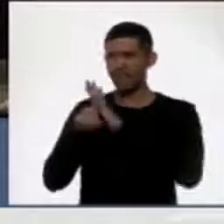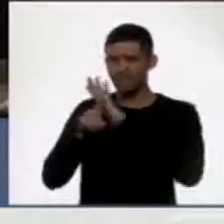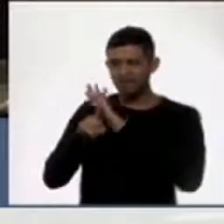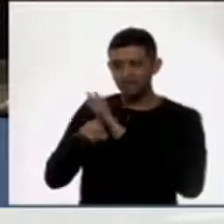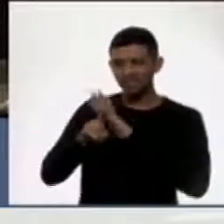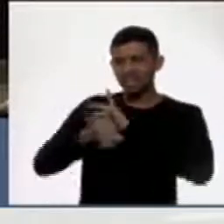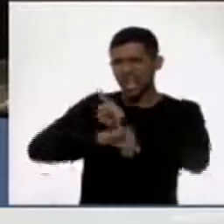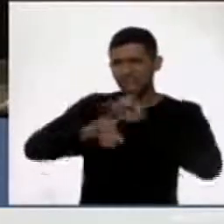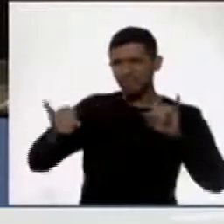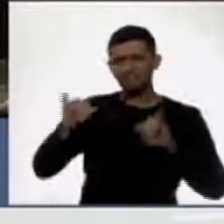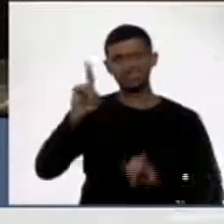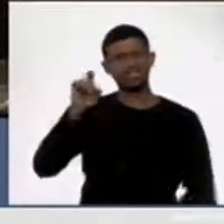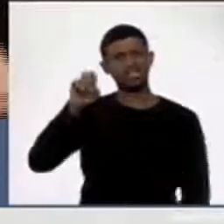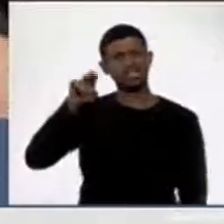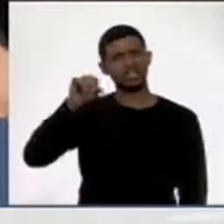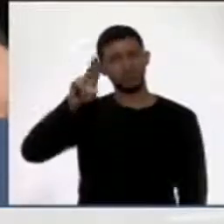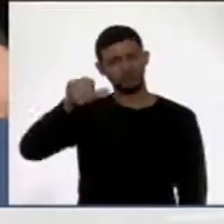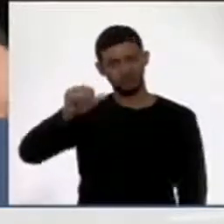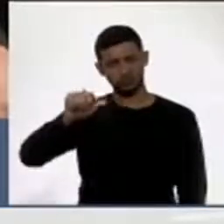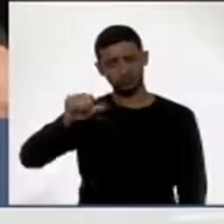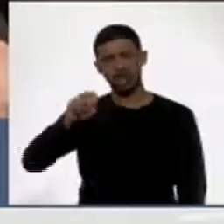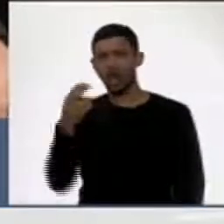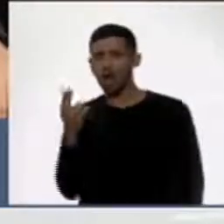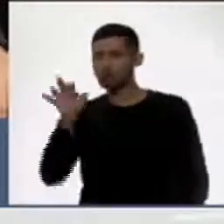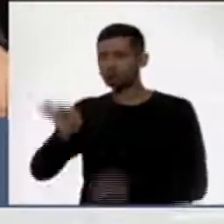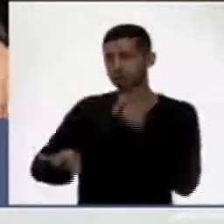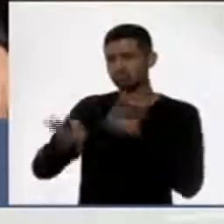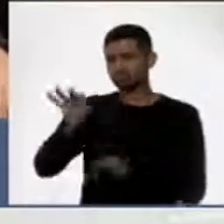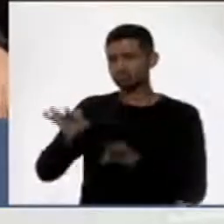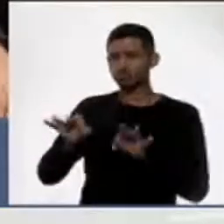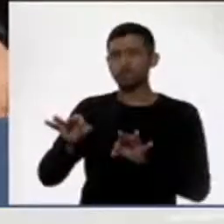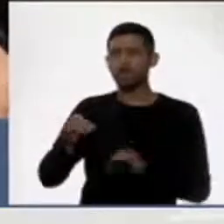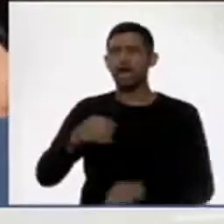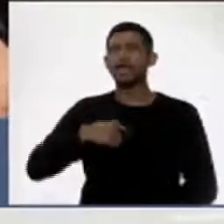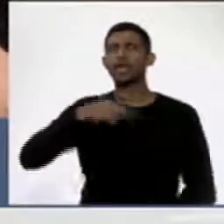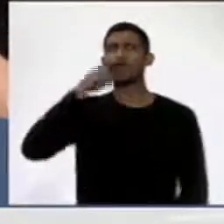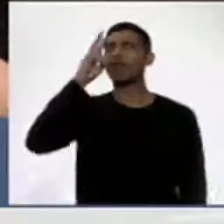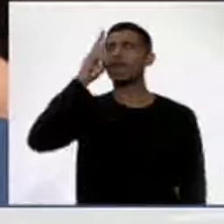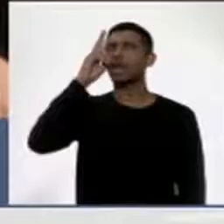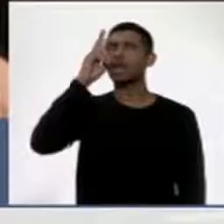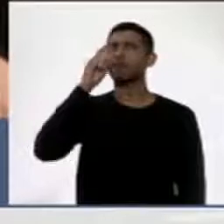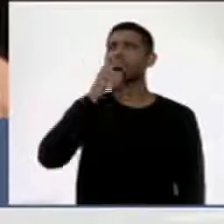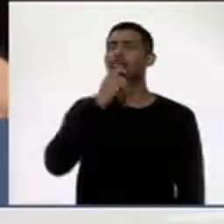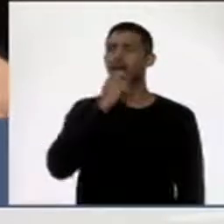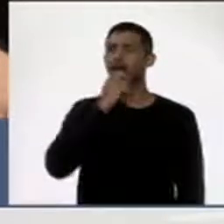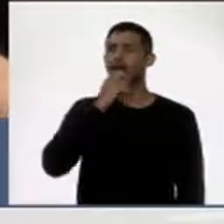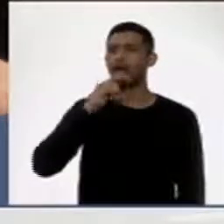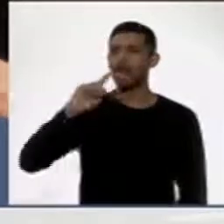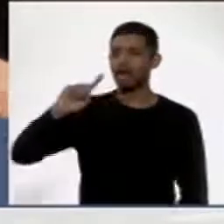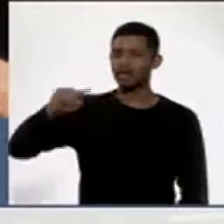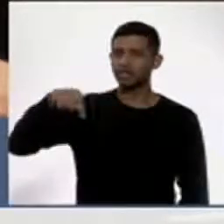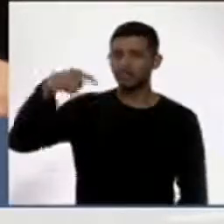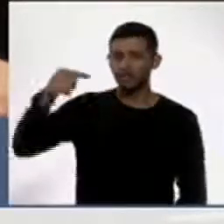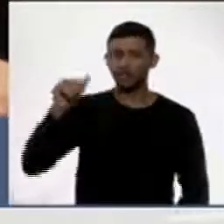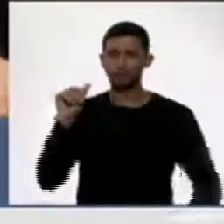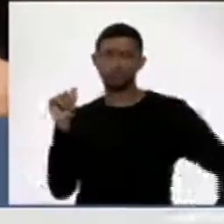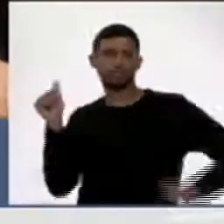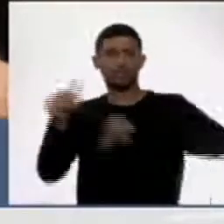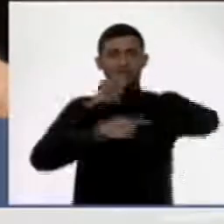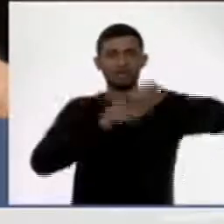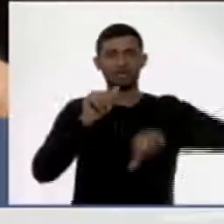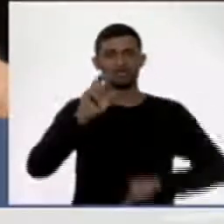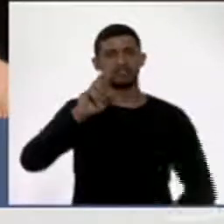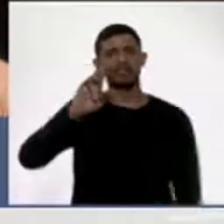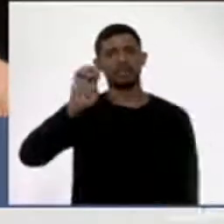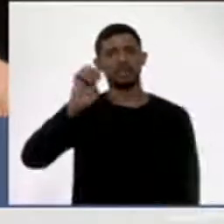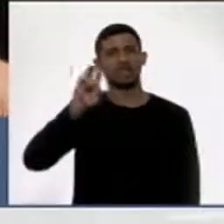denuncia e julga, eu me lembrei, logo após a Revolução Cubana,